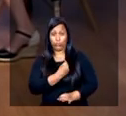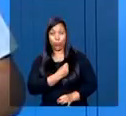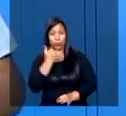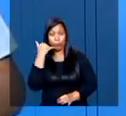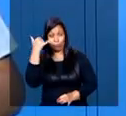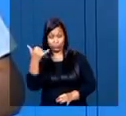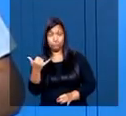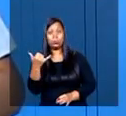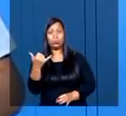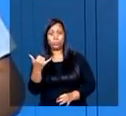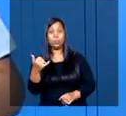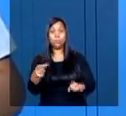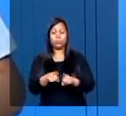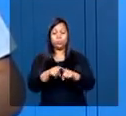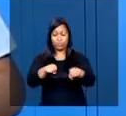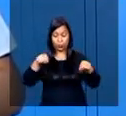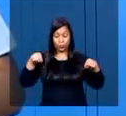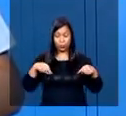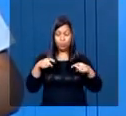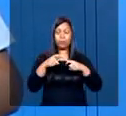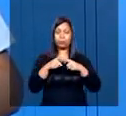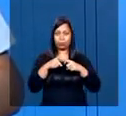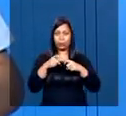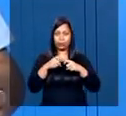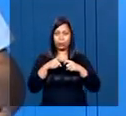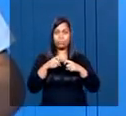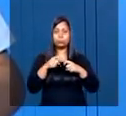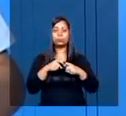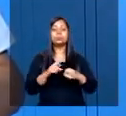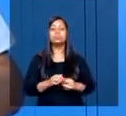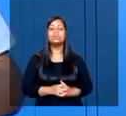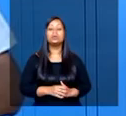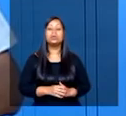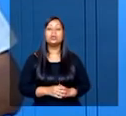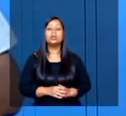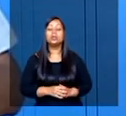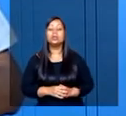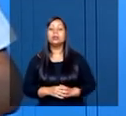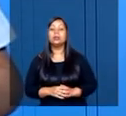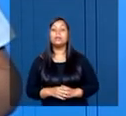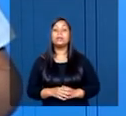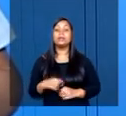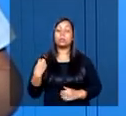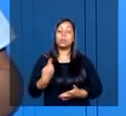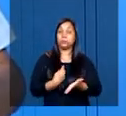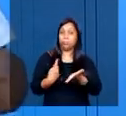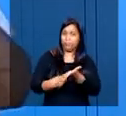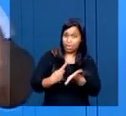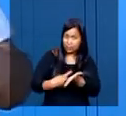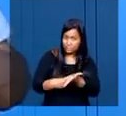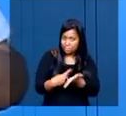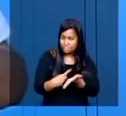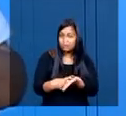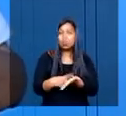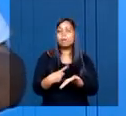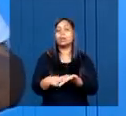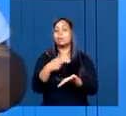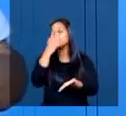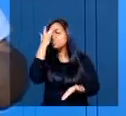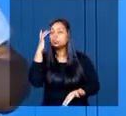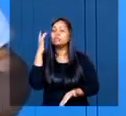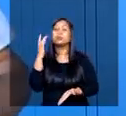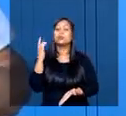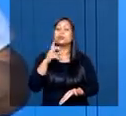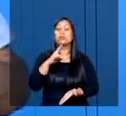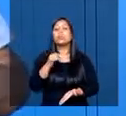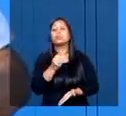projeto e tem um telefone do consultório, né, que é passado o número certinho do projeto. É agenda, né? A gente vê quem que indicou, qual